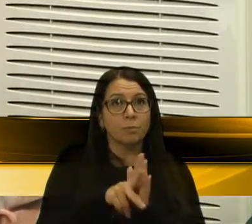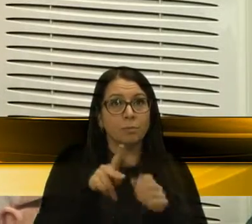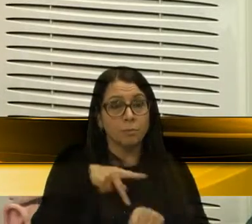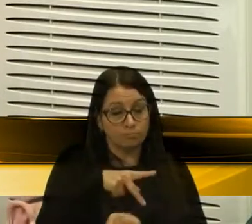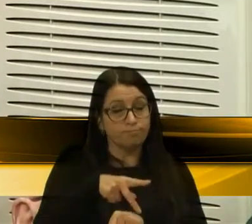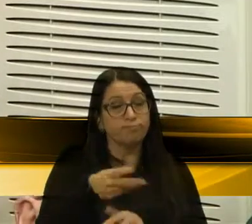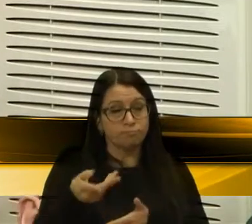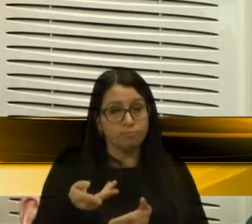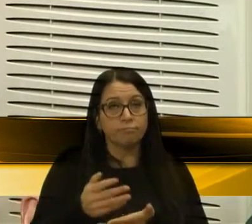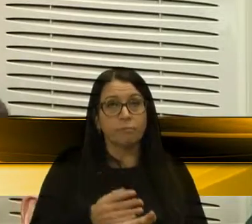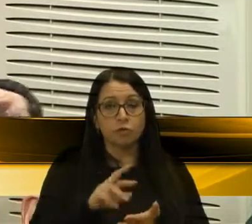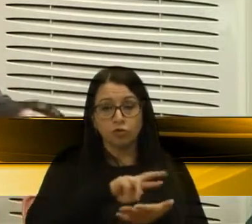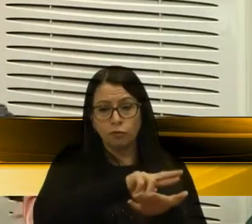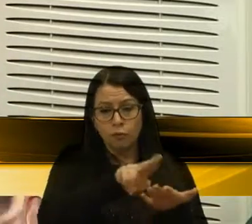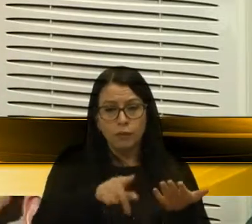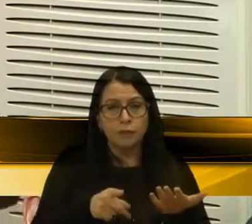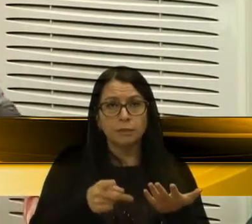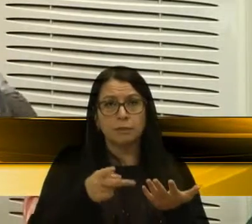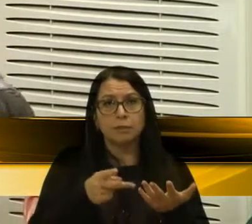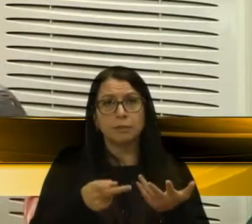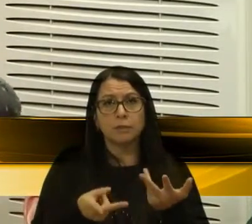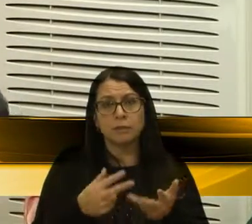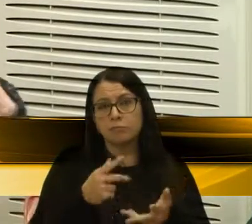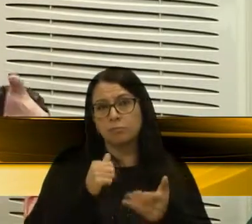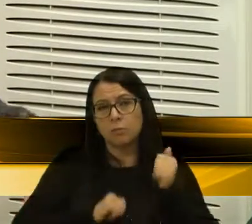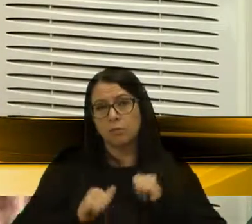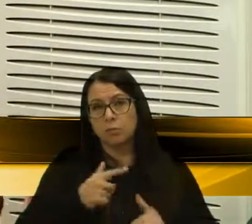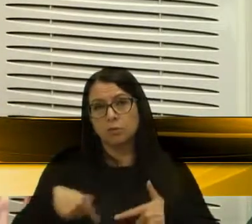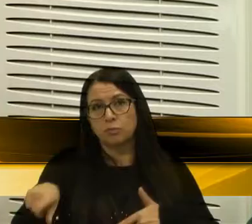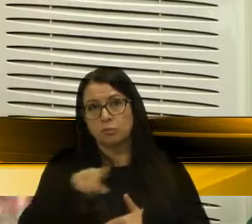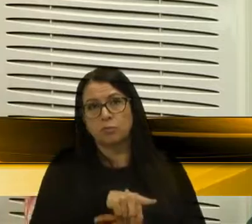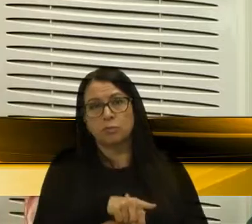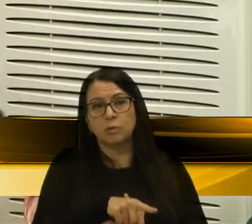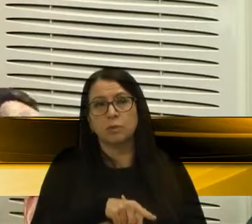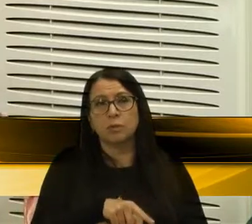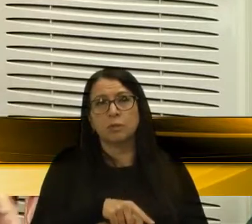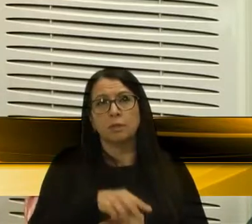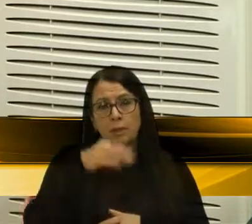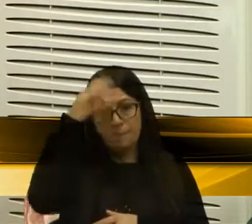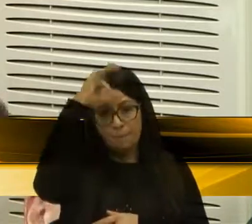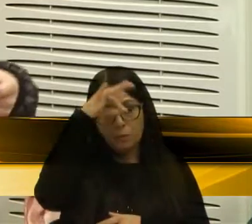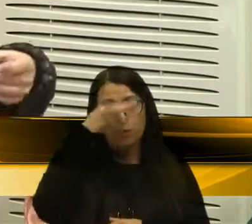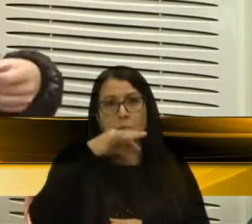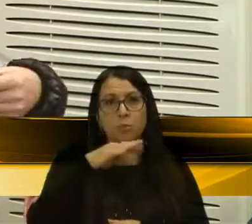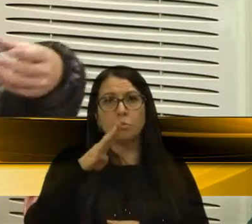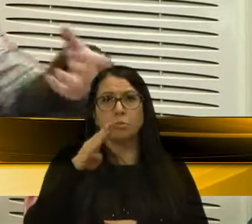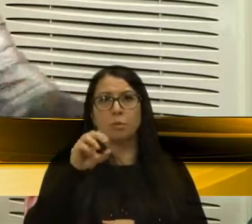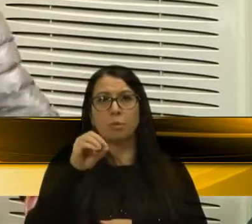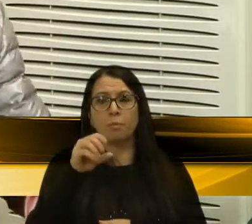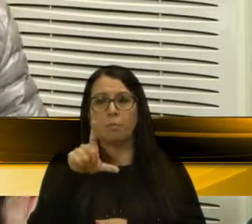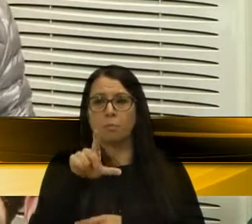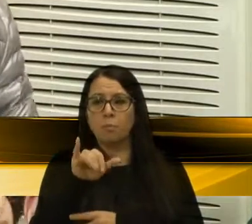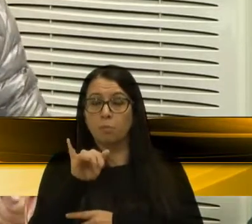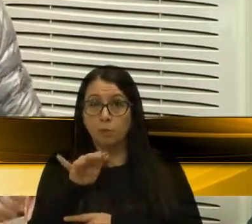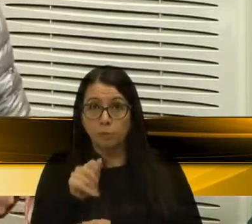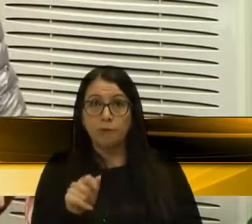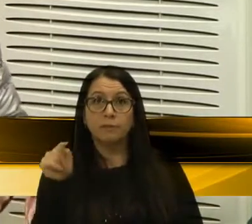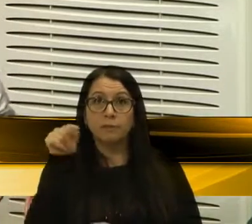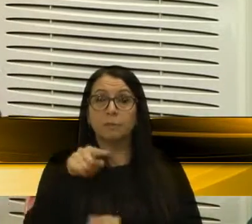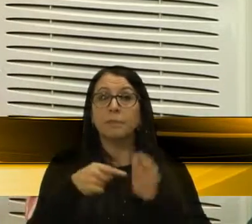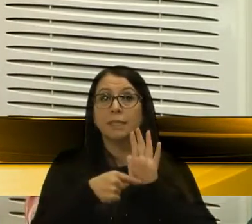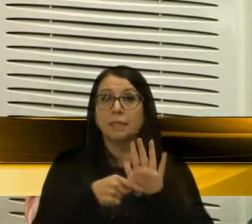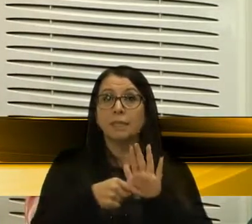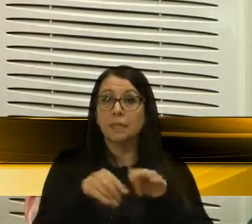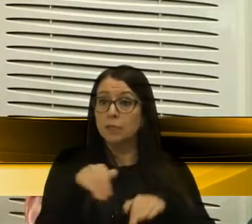as mais variadas manifestações nós temos dentro do brasil muita questão de peruanos bolívia anos que vem se apresentar nas ruas